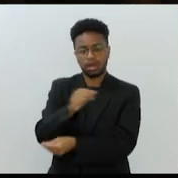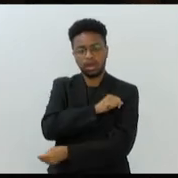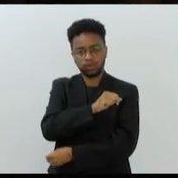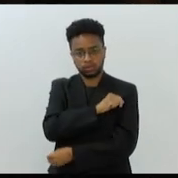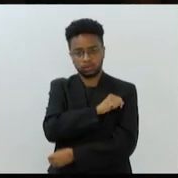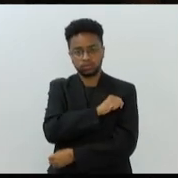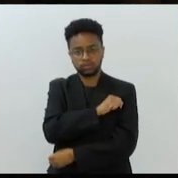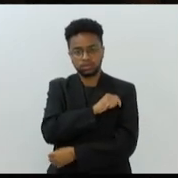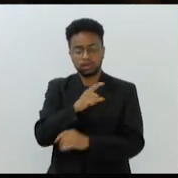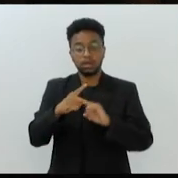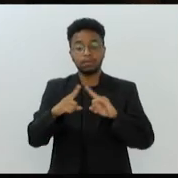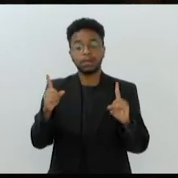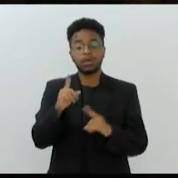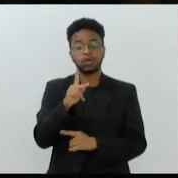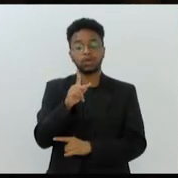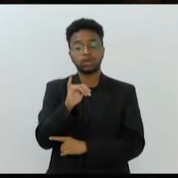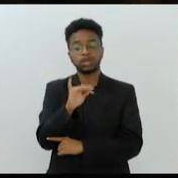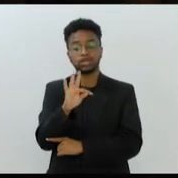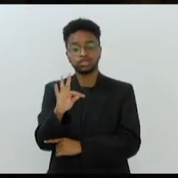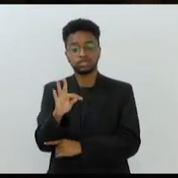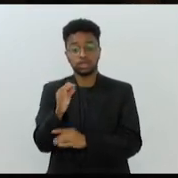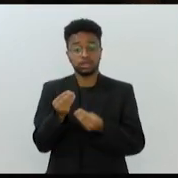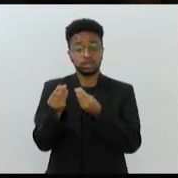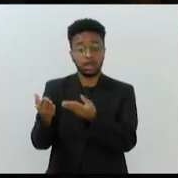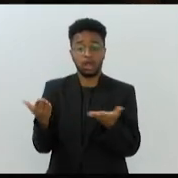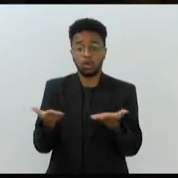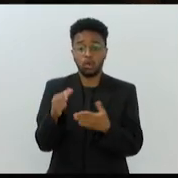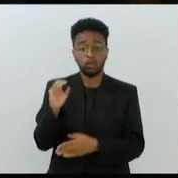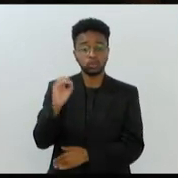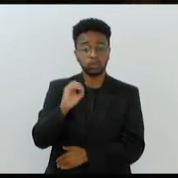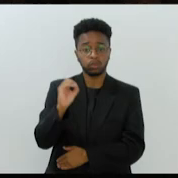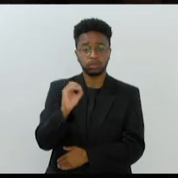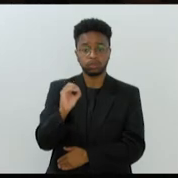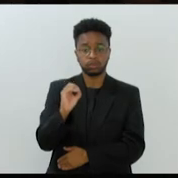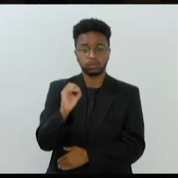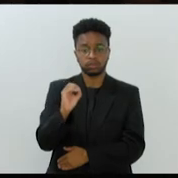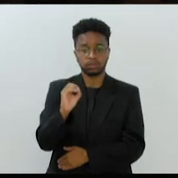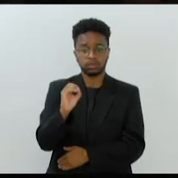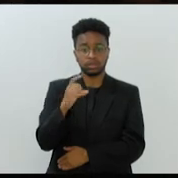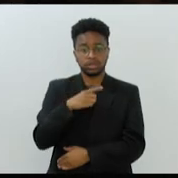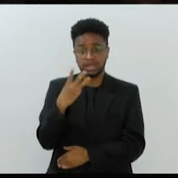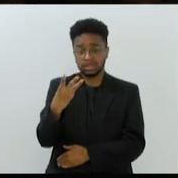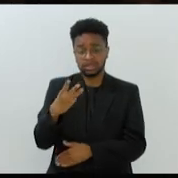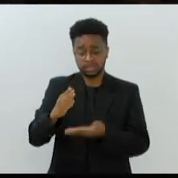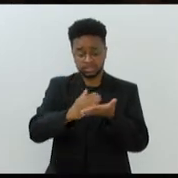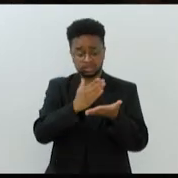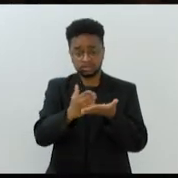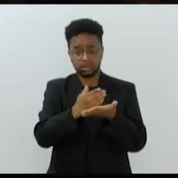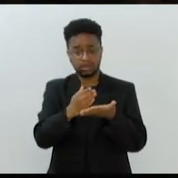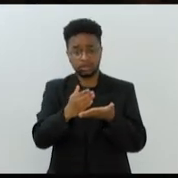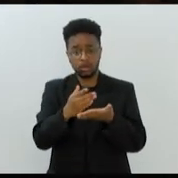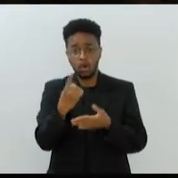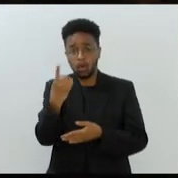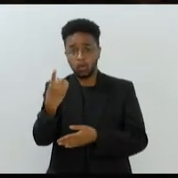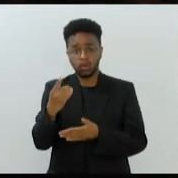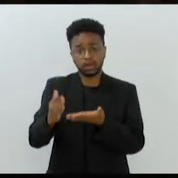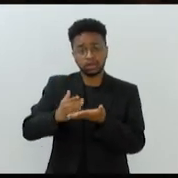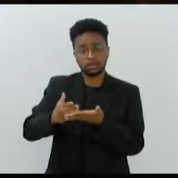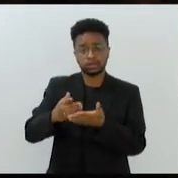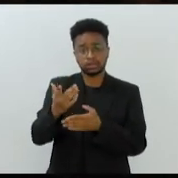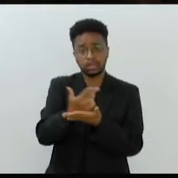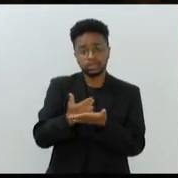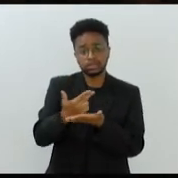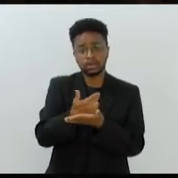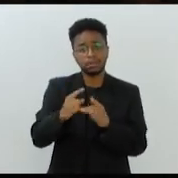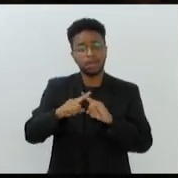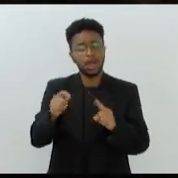escolar, deputada Tia Ju, está sendo entregue em outubro, com 3 cadernos em branco, um caderno de desenho. Os